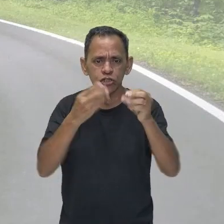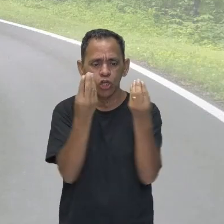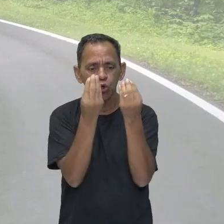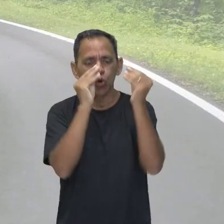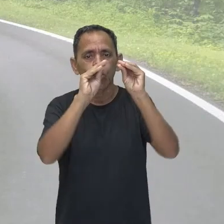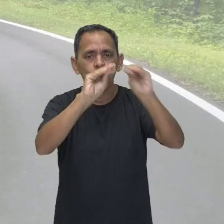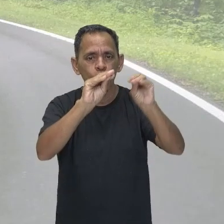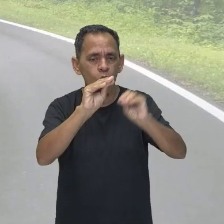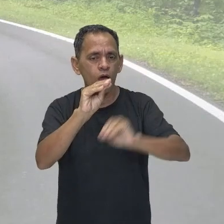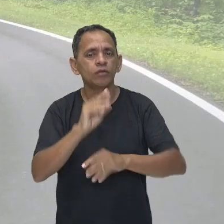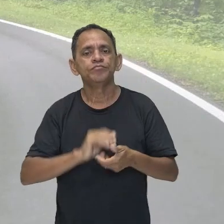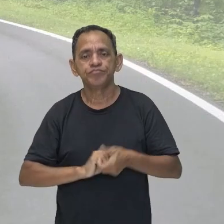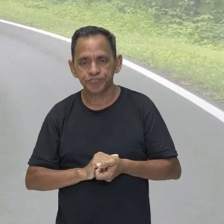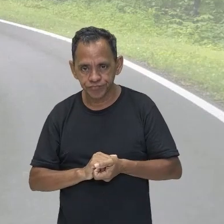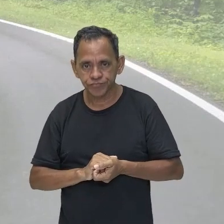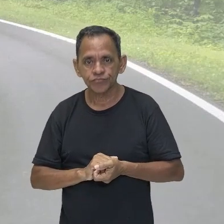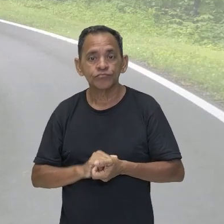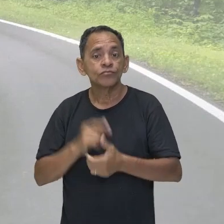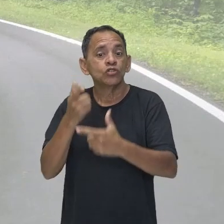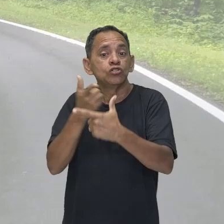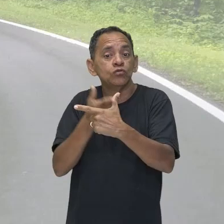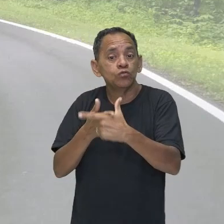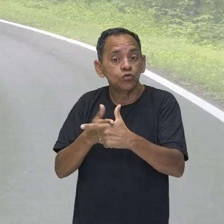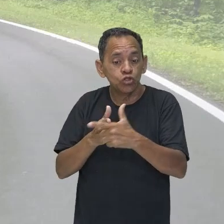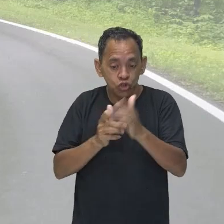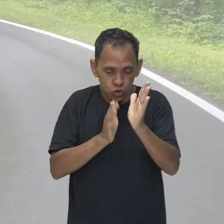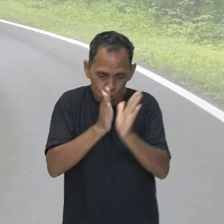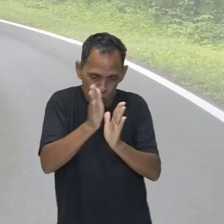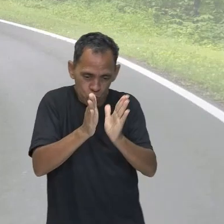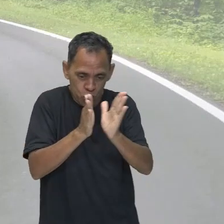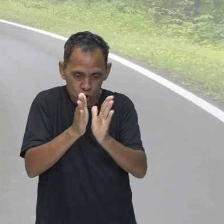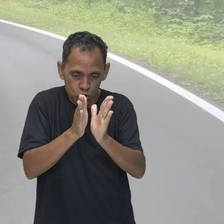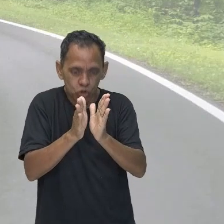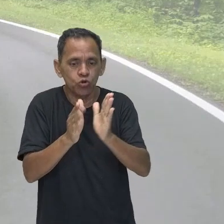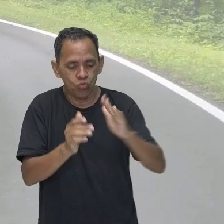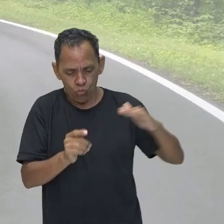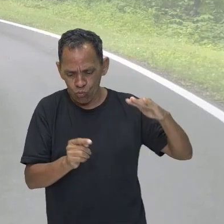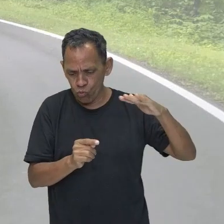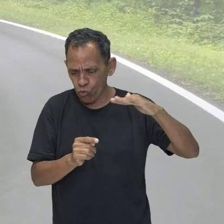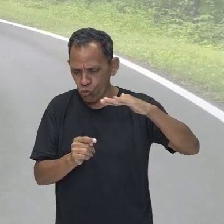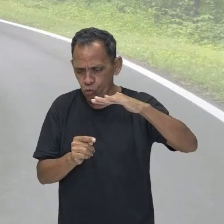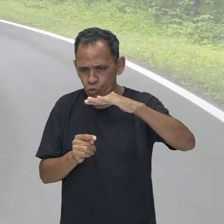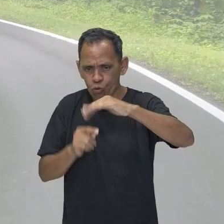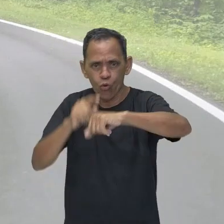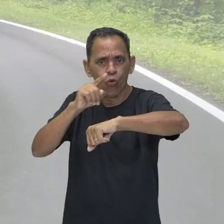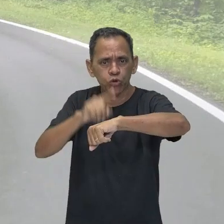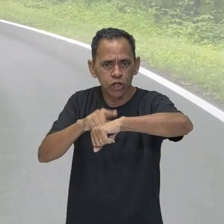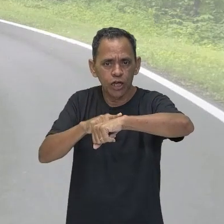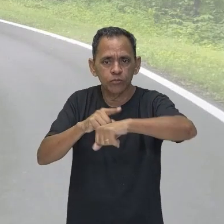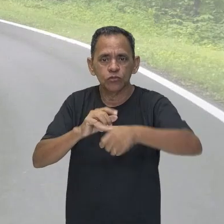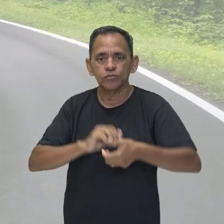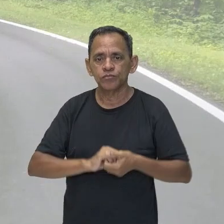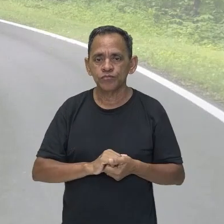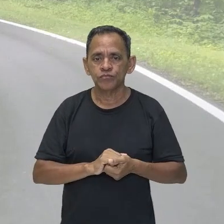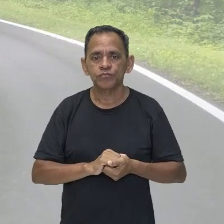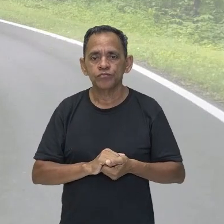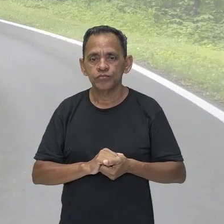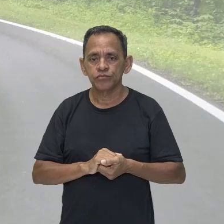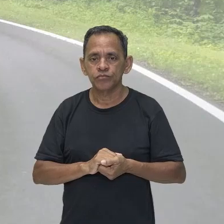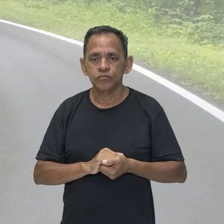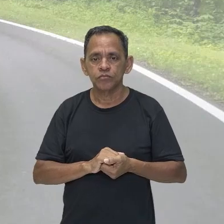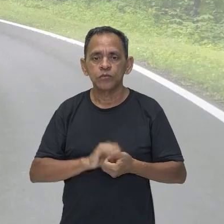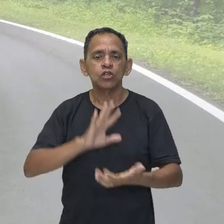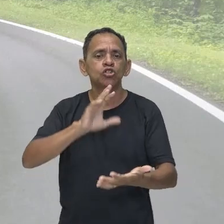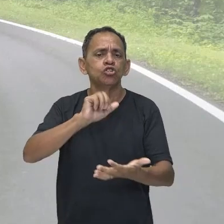se eu fizer a divisão de um pedacinho dessa trajetória por aquele tempo que ele levou. Tudo bem? Então, anota isso aí.